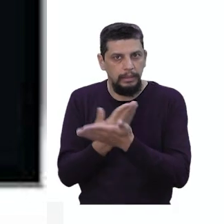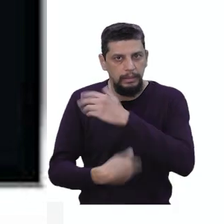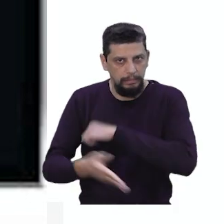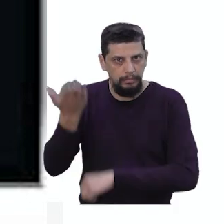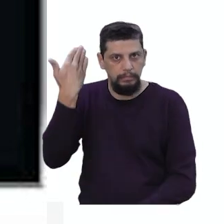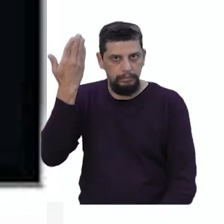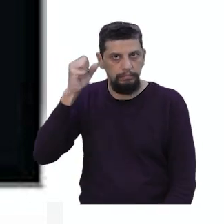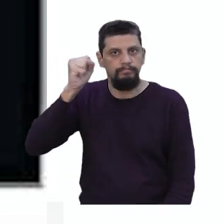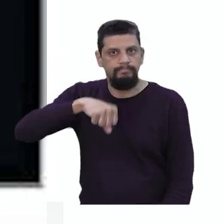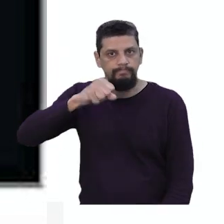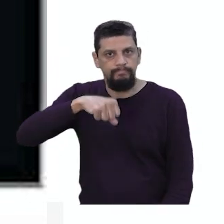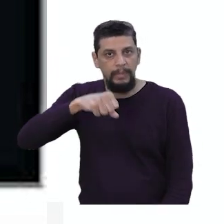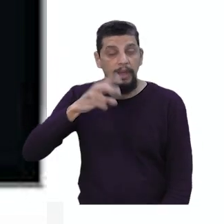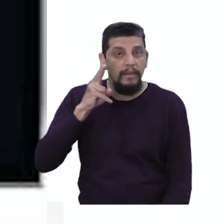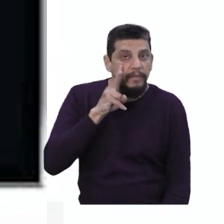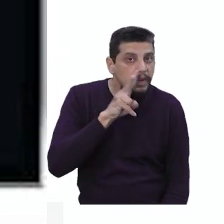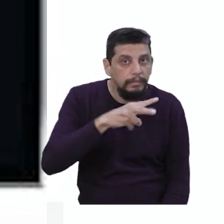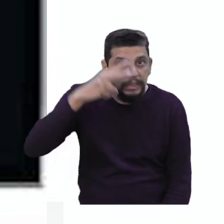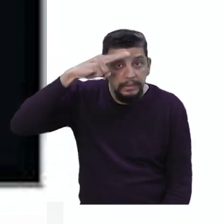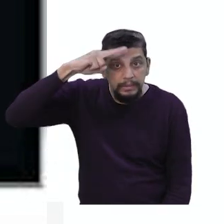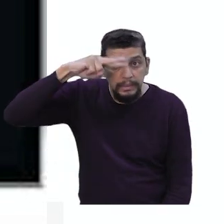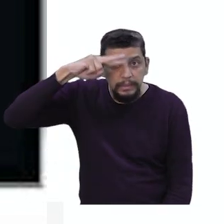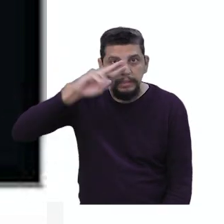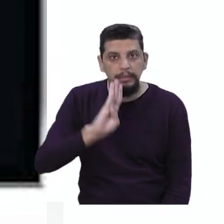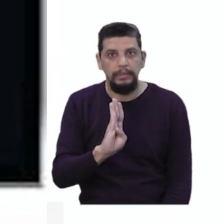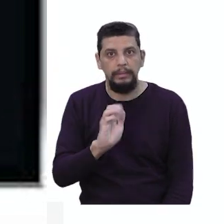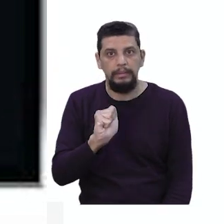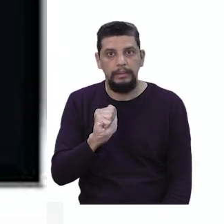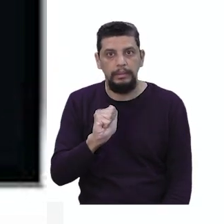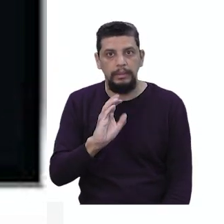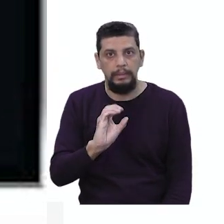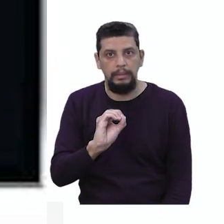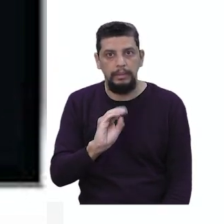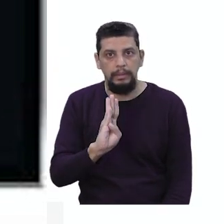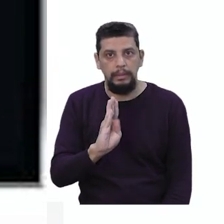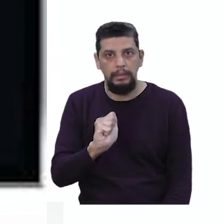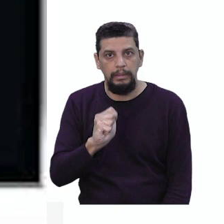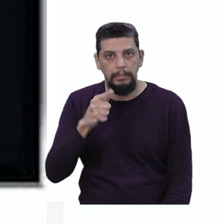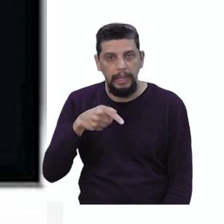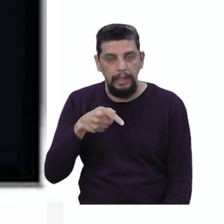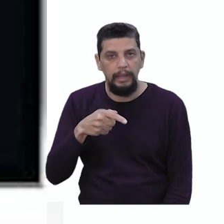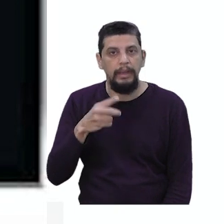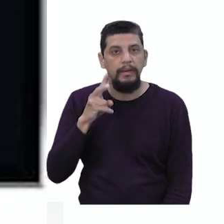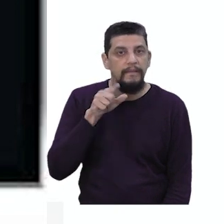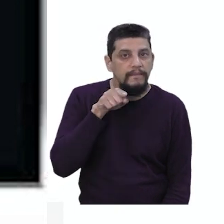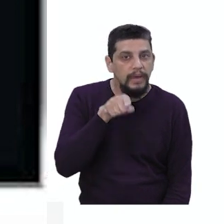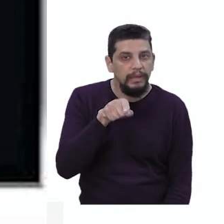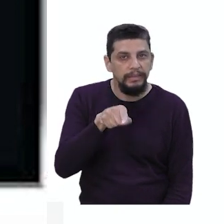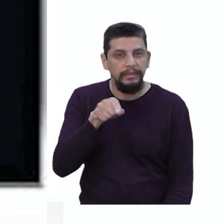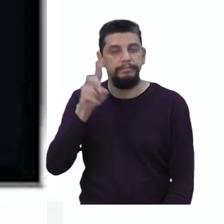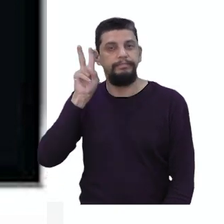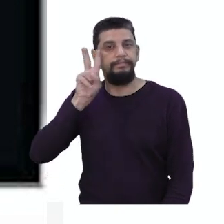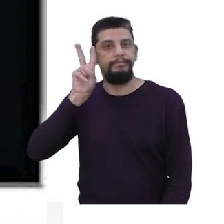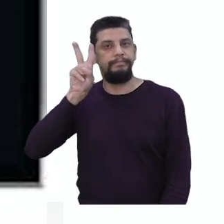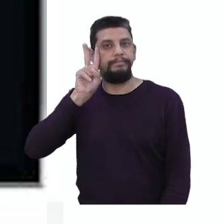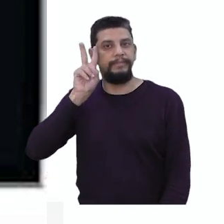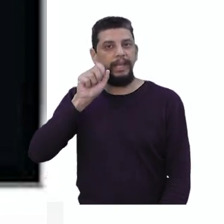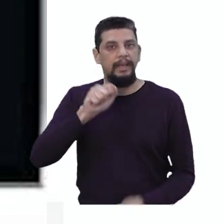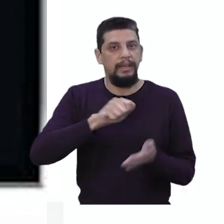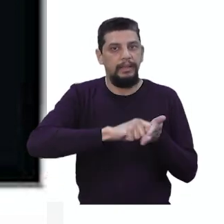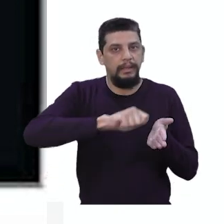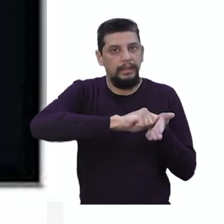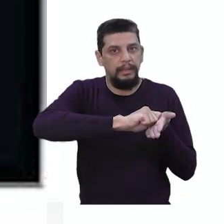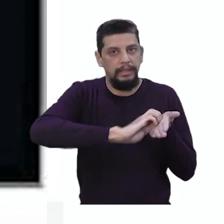trabalhado? Sim. Ouvimos a história do baobá? Ouvimos também. Você lembra? Foi